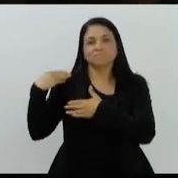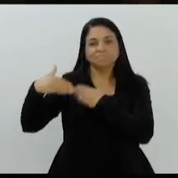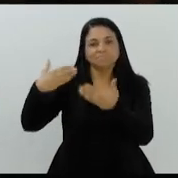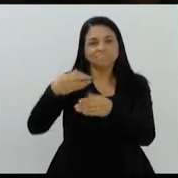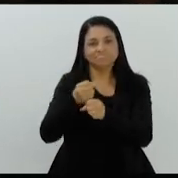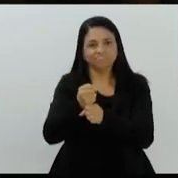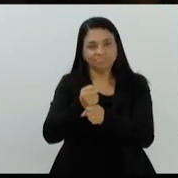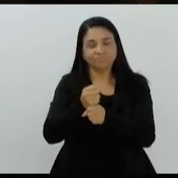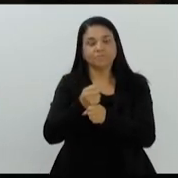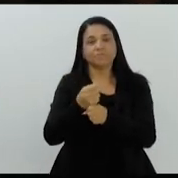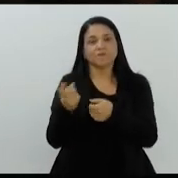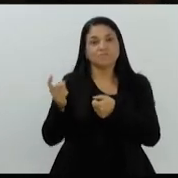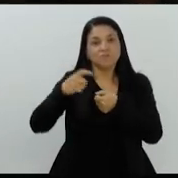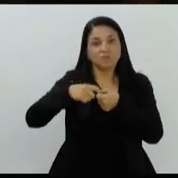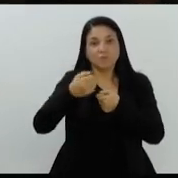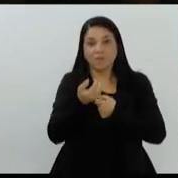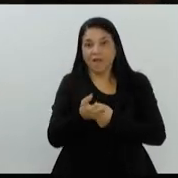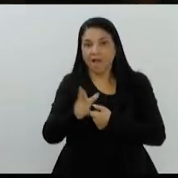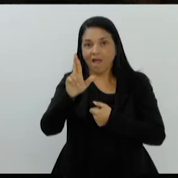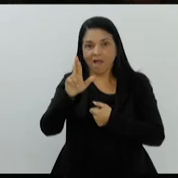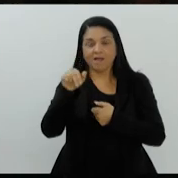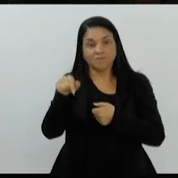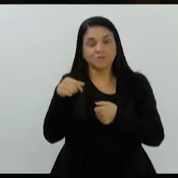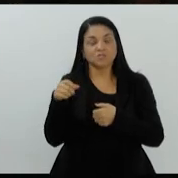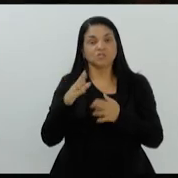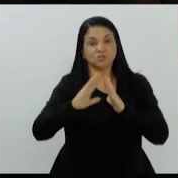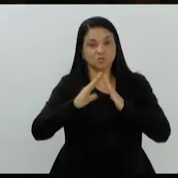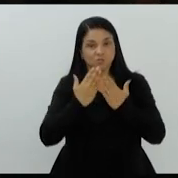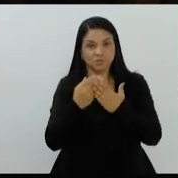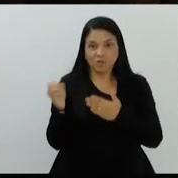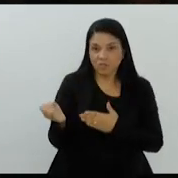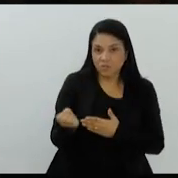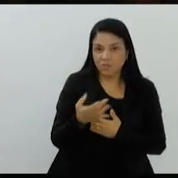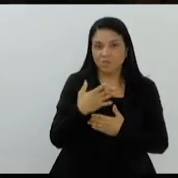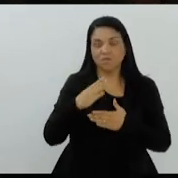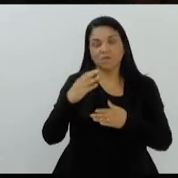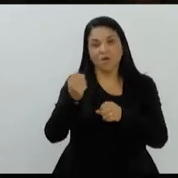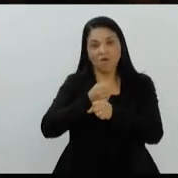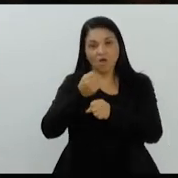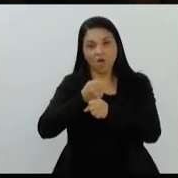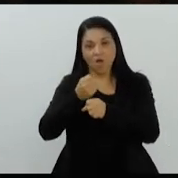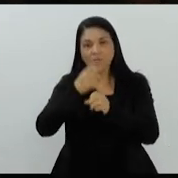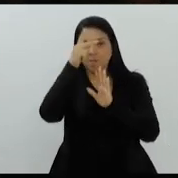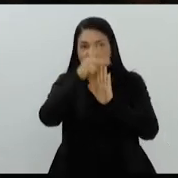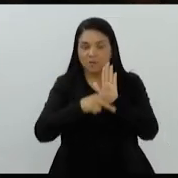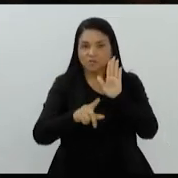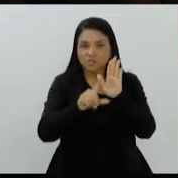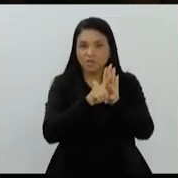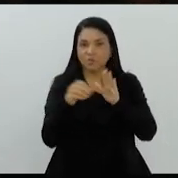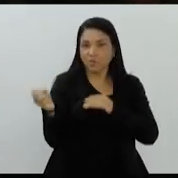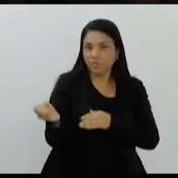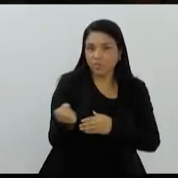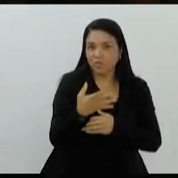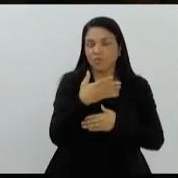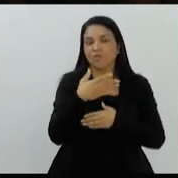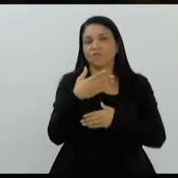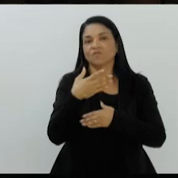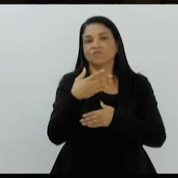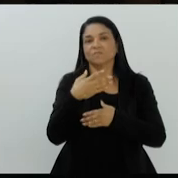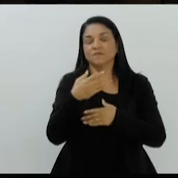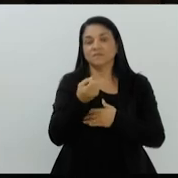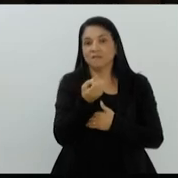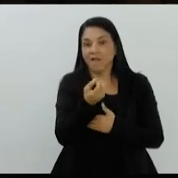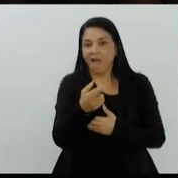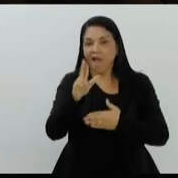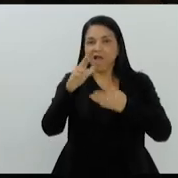ser climatizada. Ela é uma escola nova, que foi construída já com um projeto arquitetônico para ser completamente